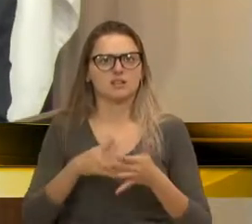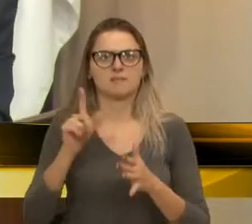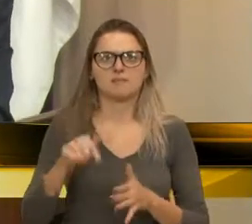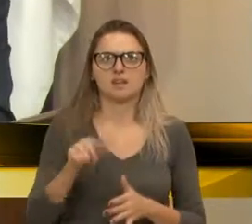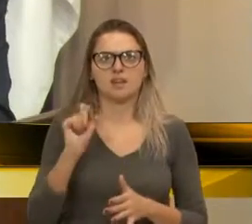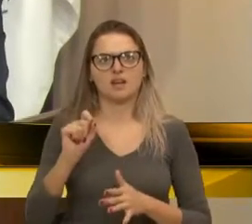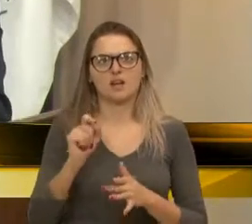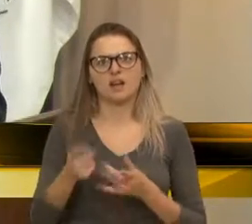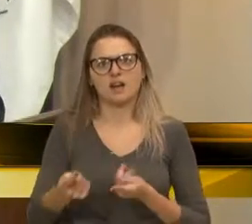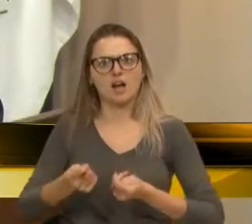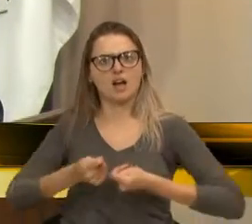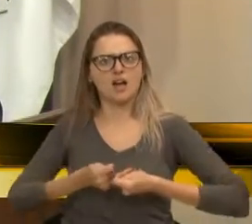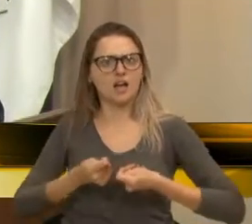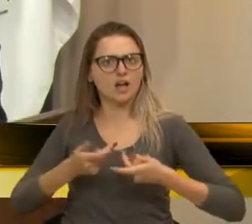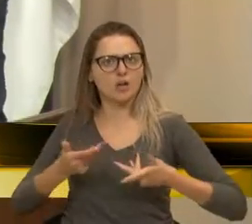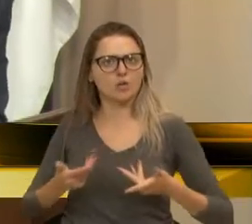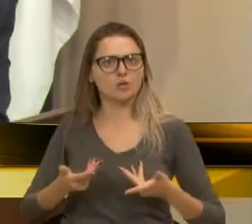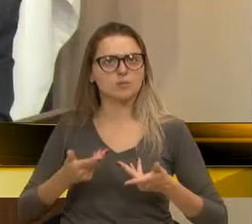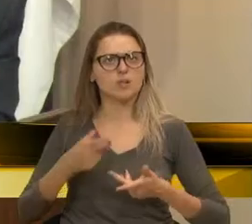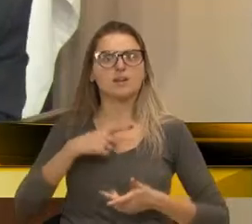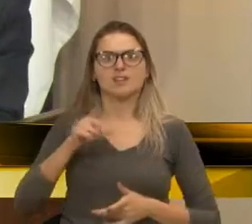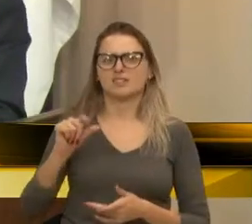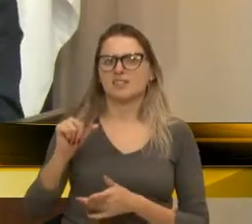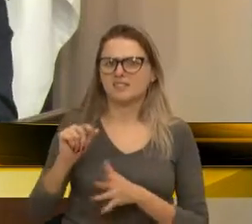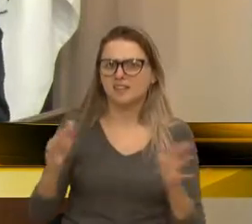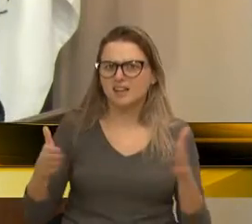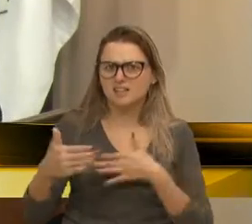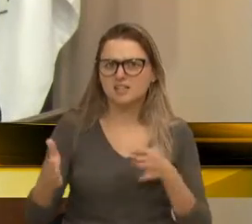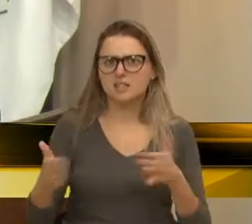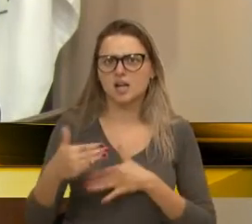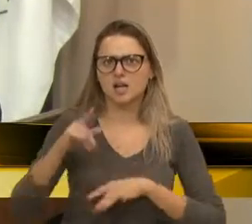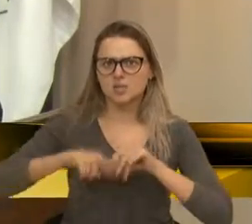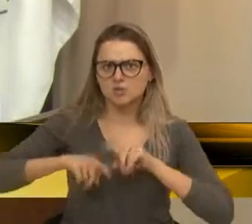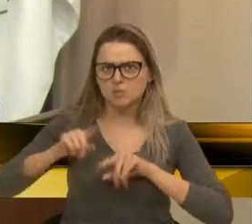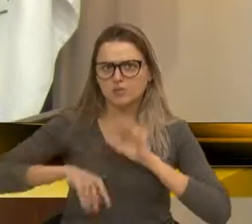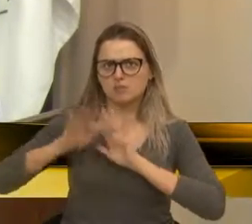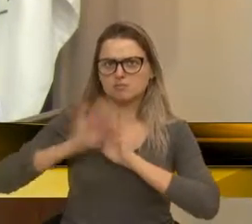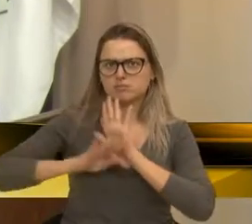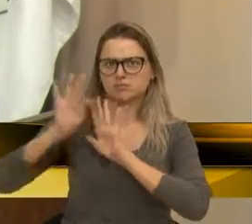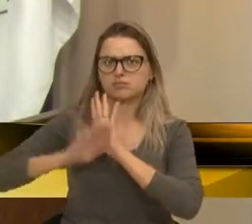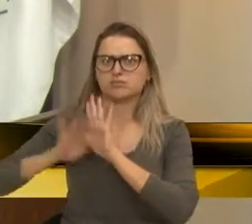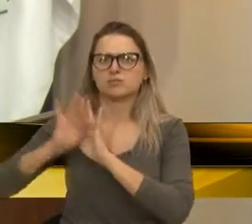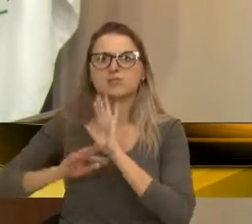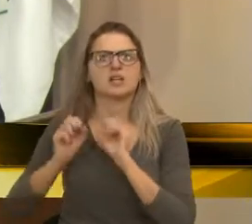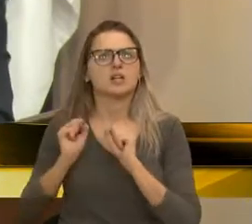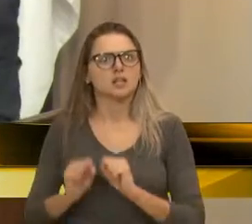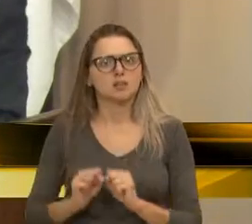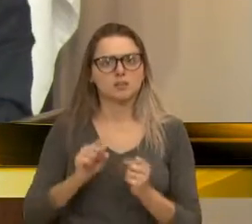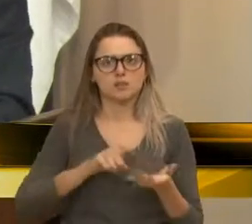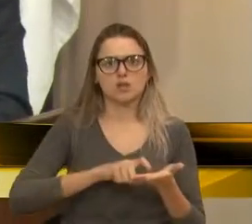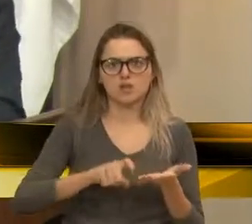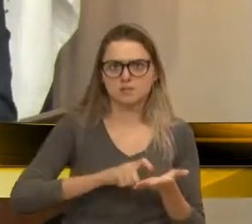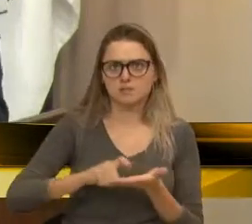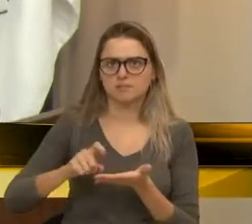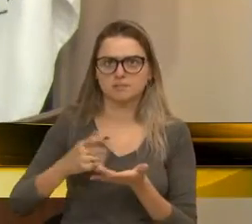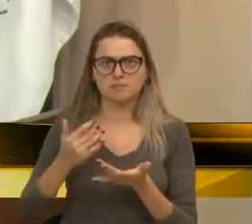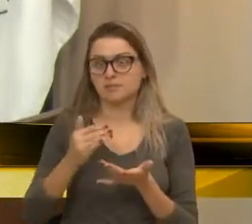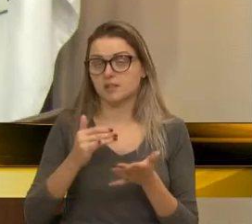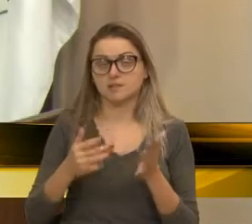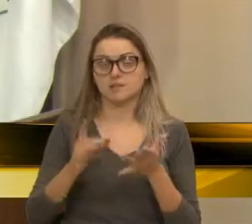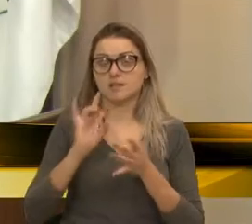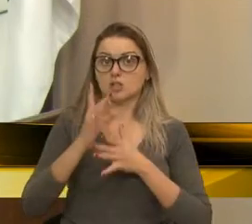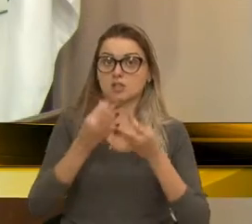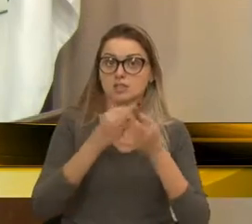da economicidade. Temos 10 caixas com material aí, que poderiam ser digitalizados e trazidos